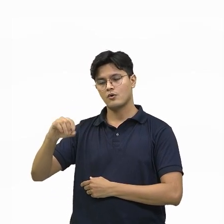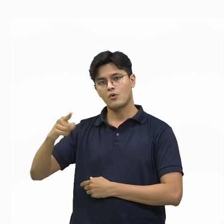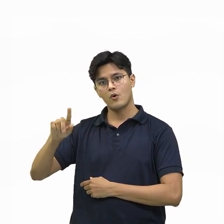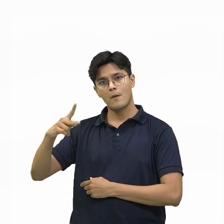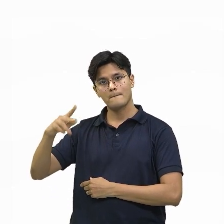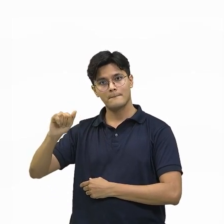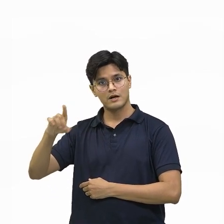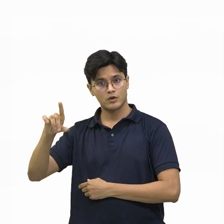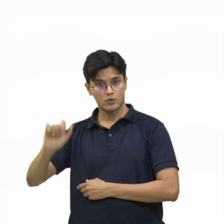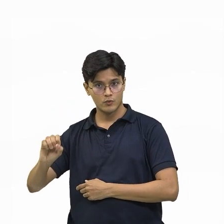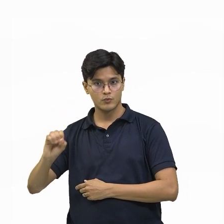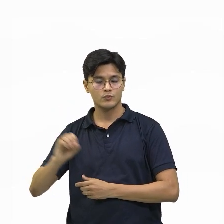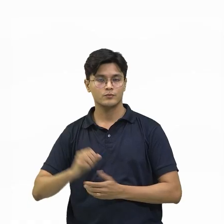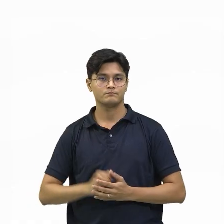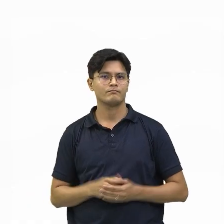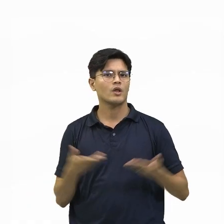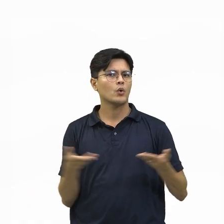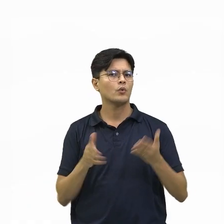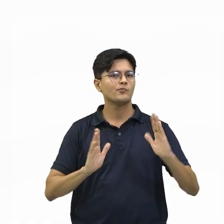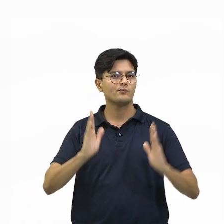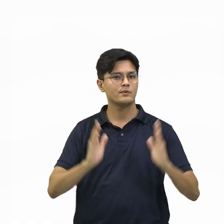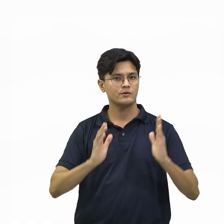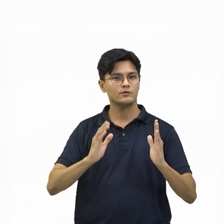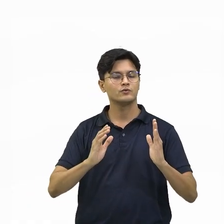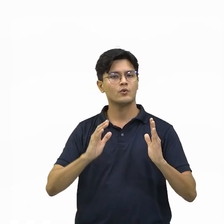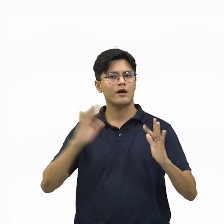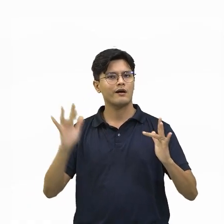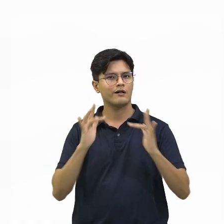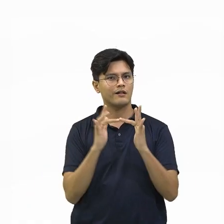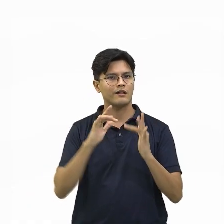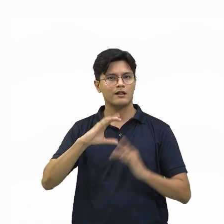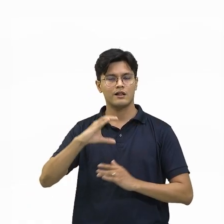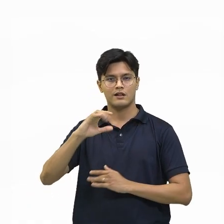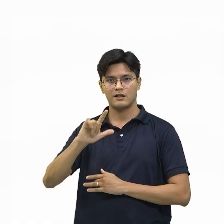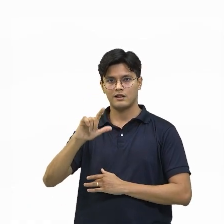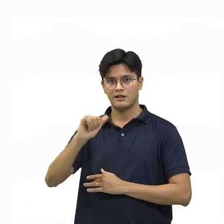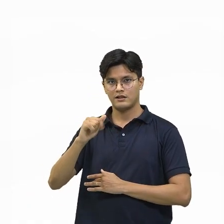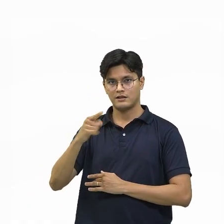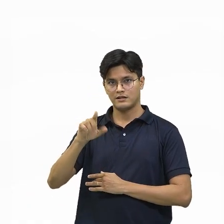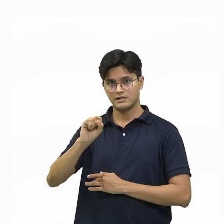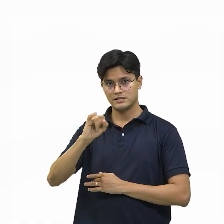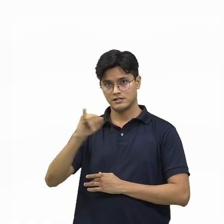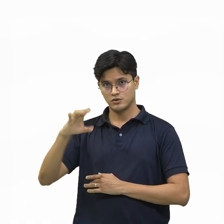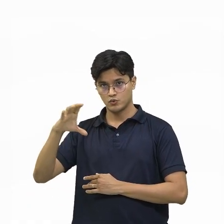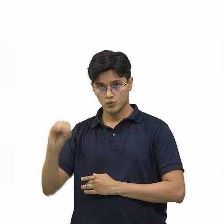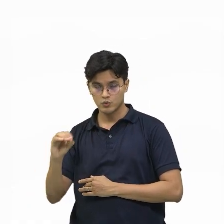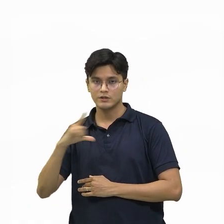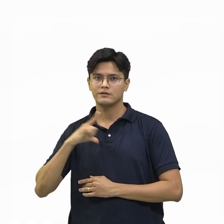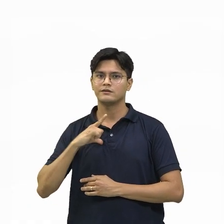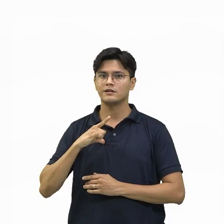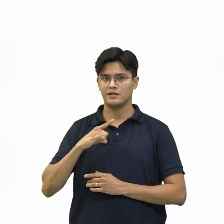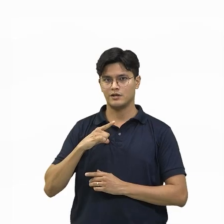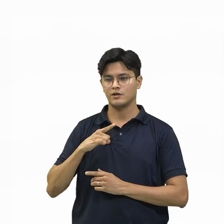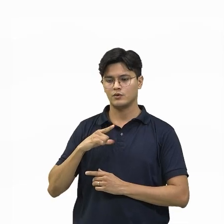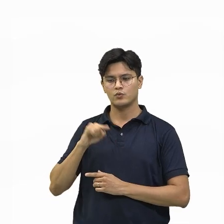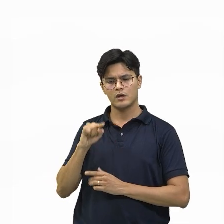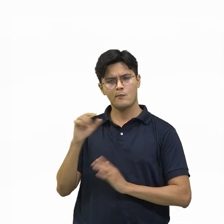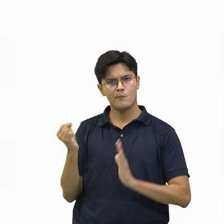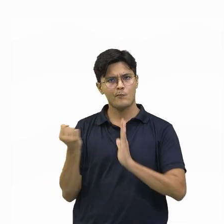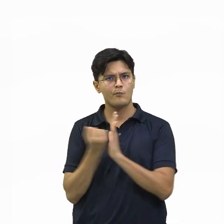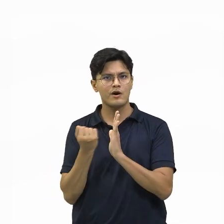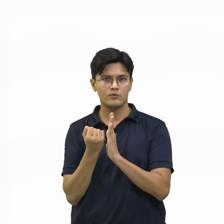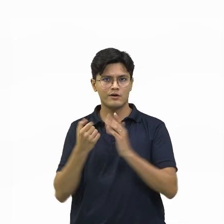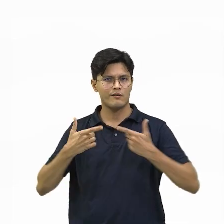O período clássico ele é caracterizado pelas guerras médicas, tá? E é dentro